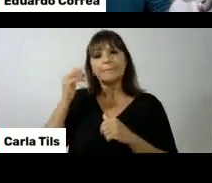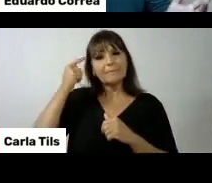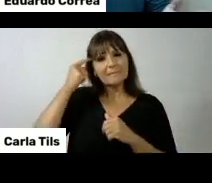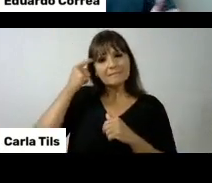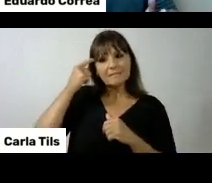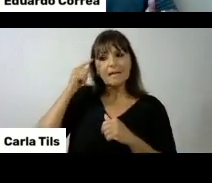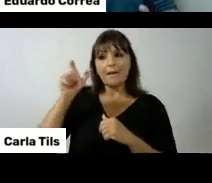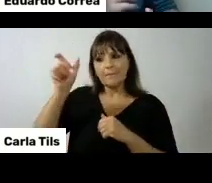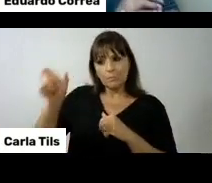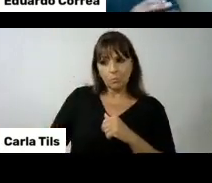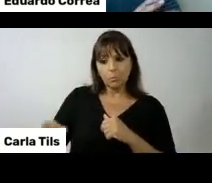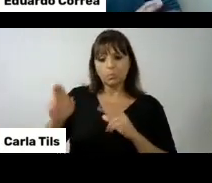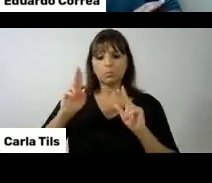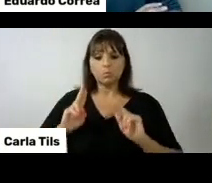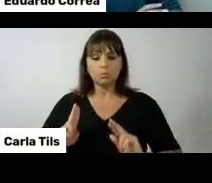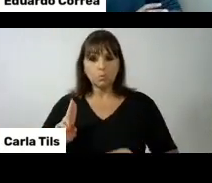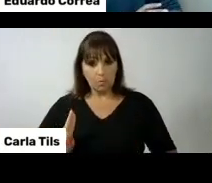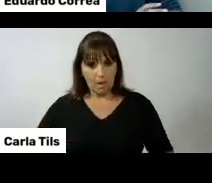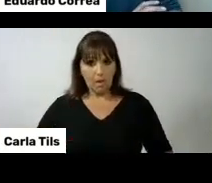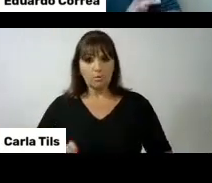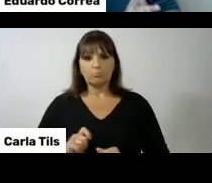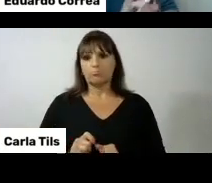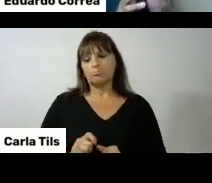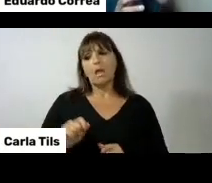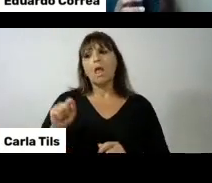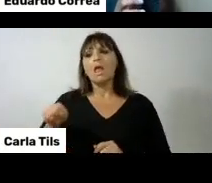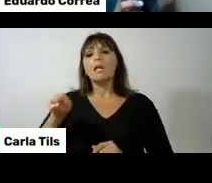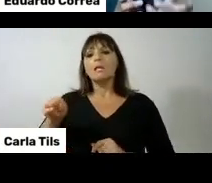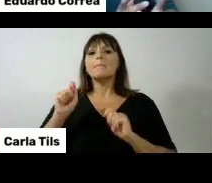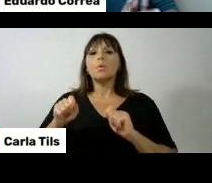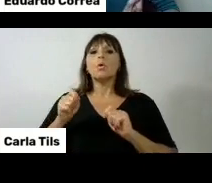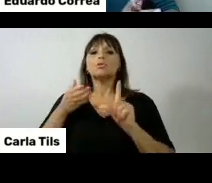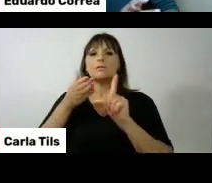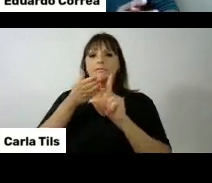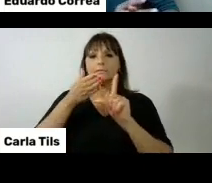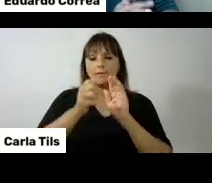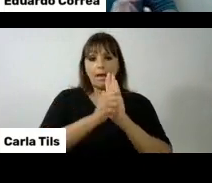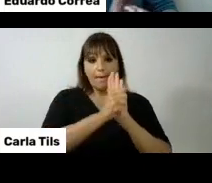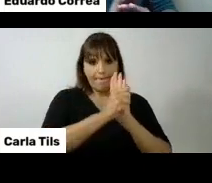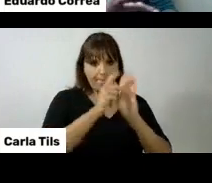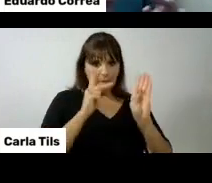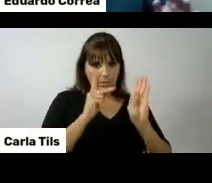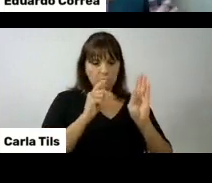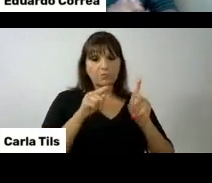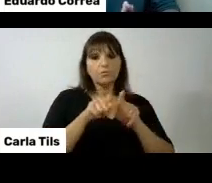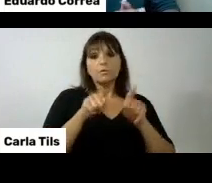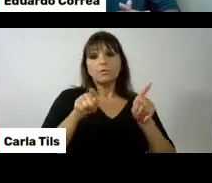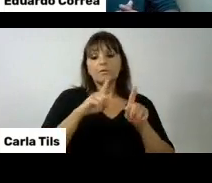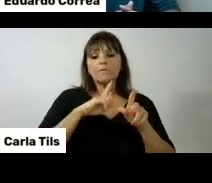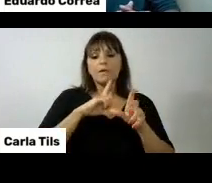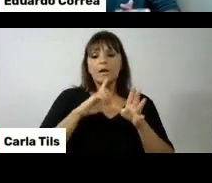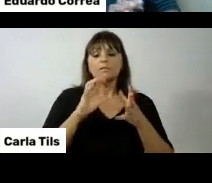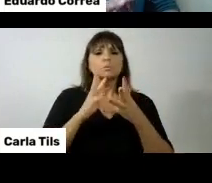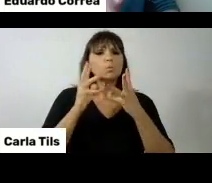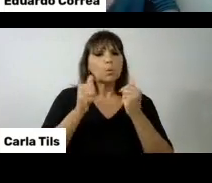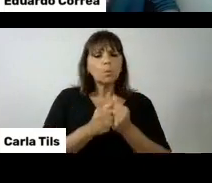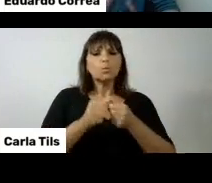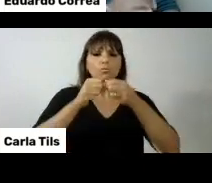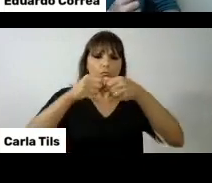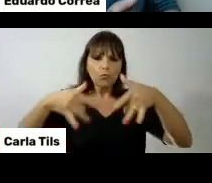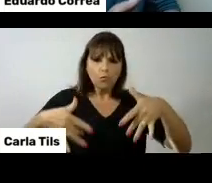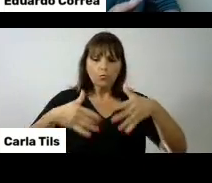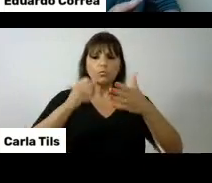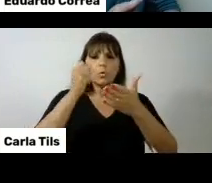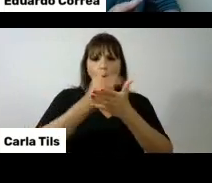por exemplo, ele pode acessar um aplicativo. E quando ele acessa o aplicativo e faz todo o fluxo de compra, ali ele